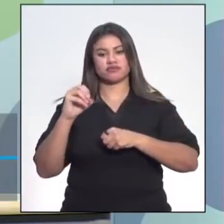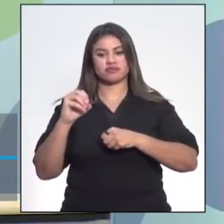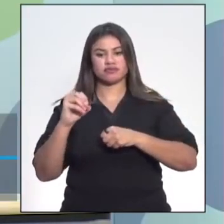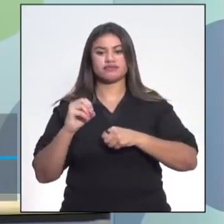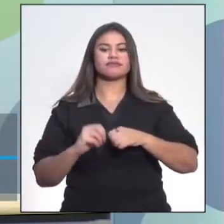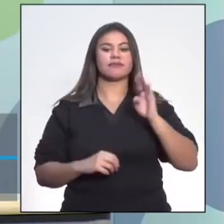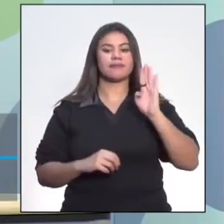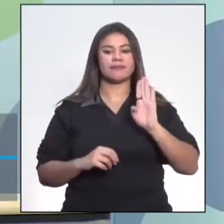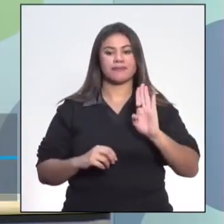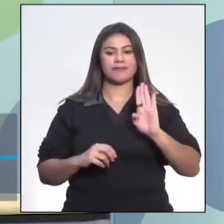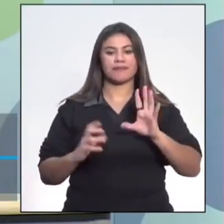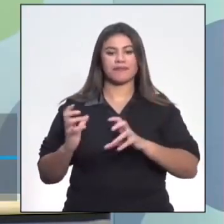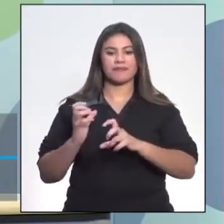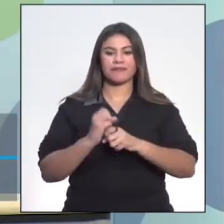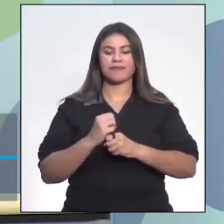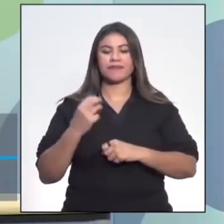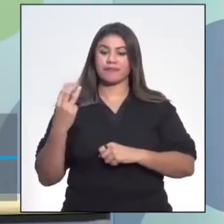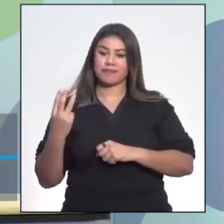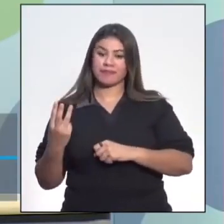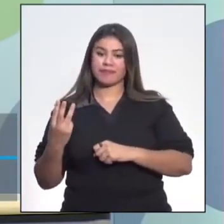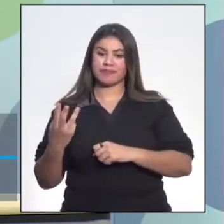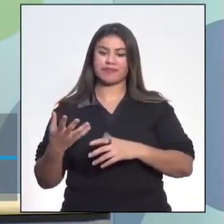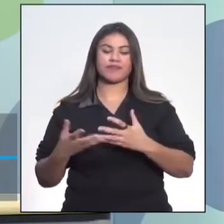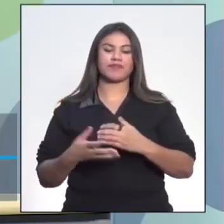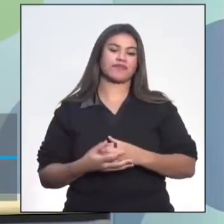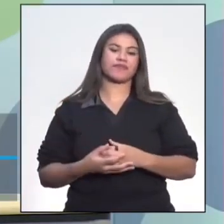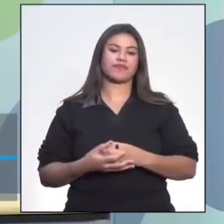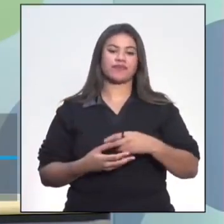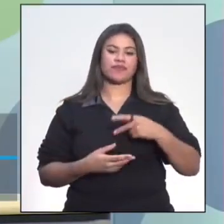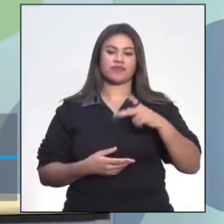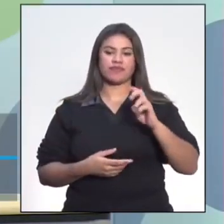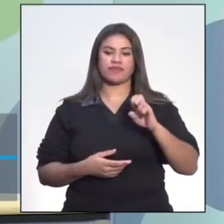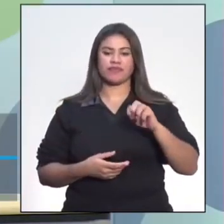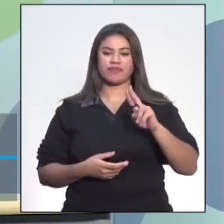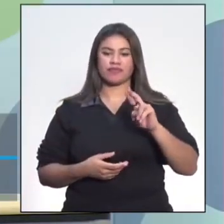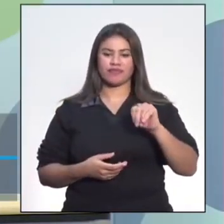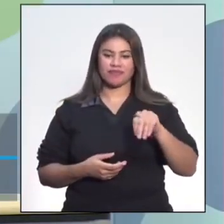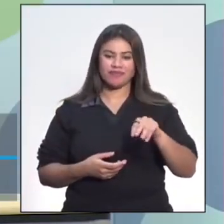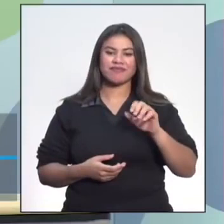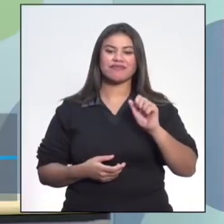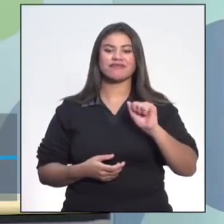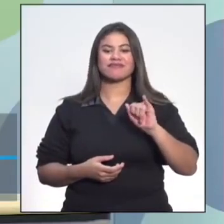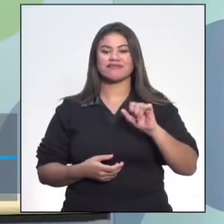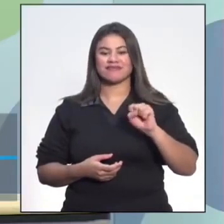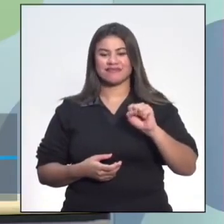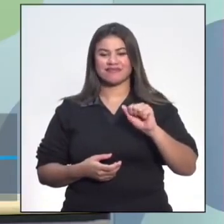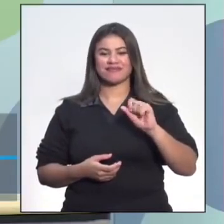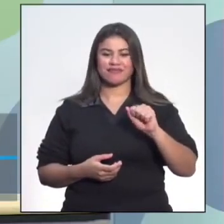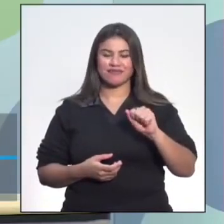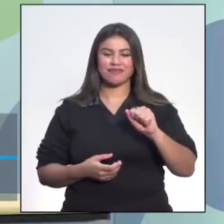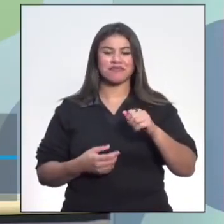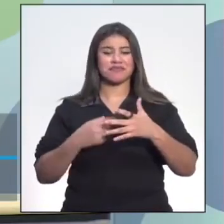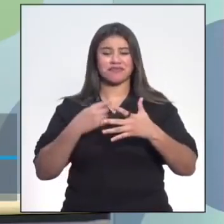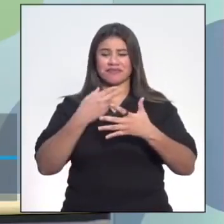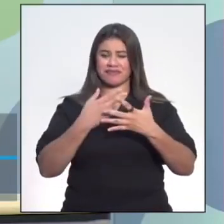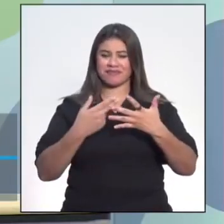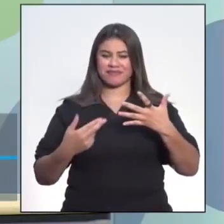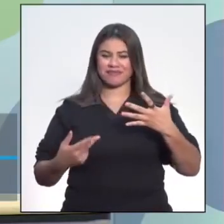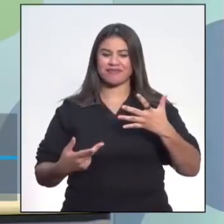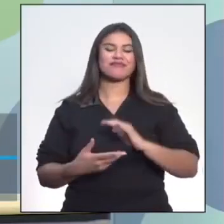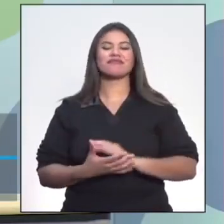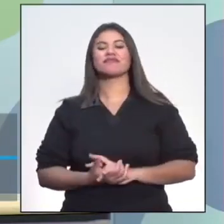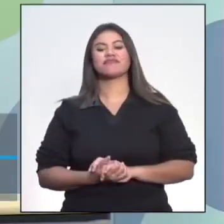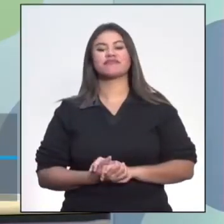letra B vai dar 3. Como o caso do Kevin, da Isadora, do Gabriel, da Larissa, do Alex, do Gustavo. E eu